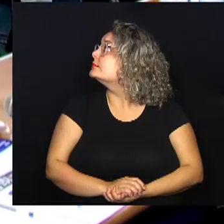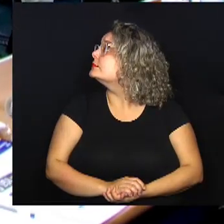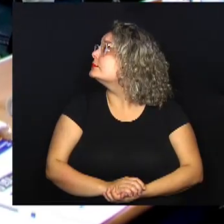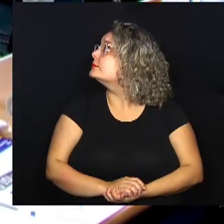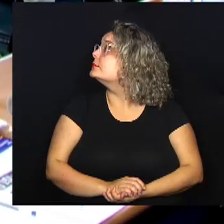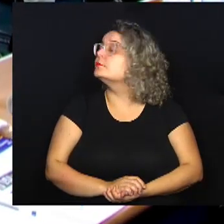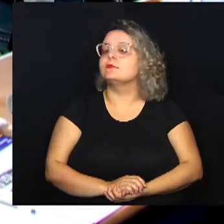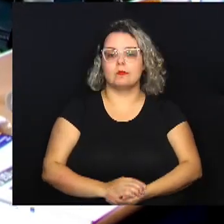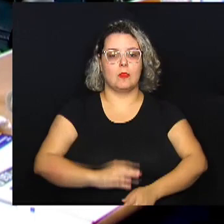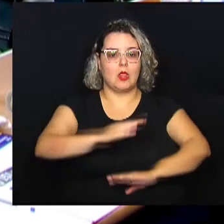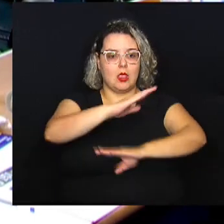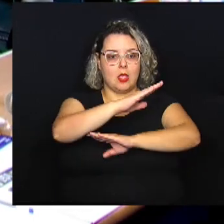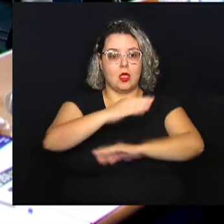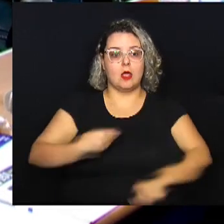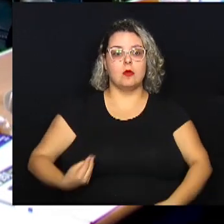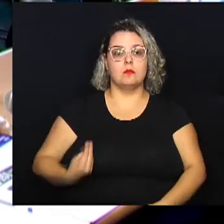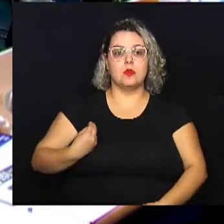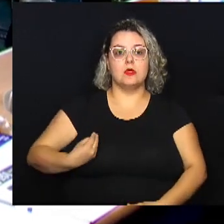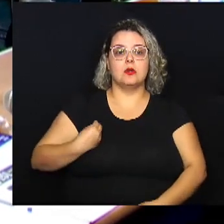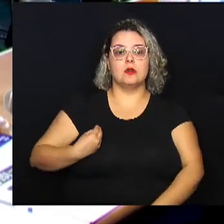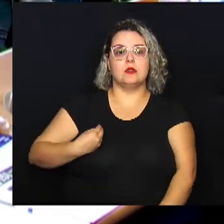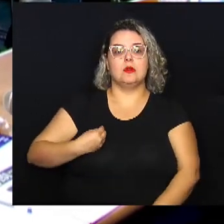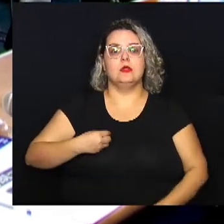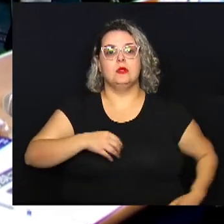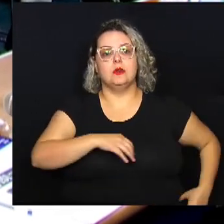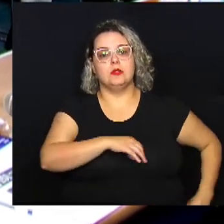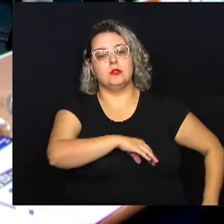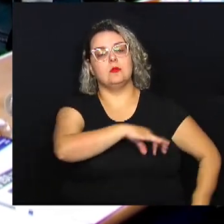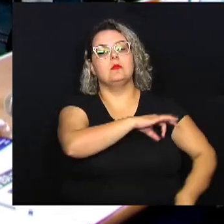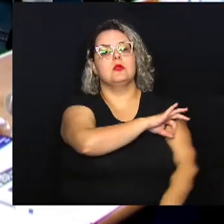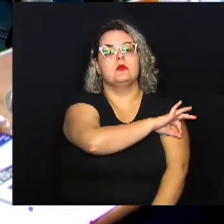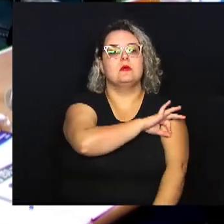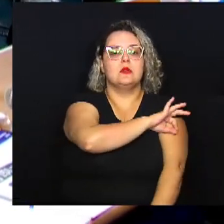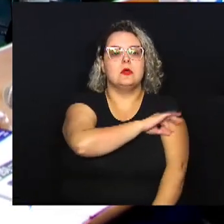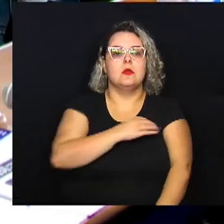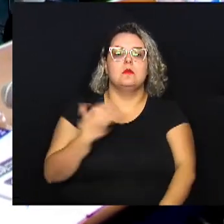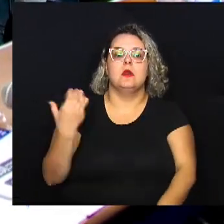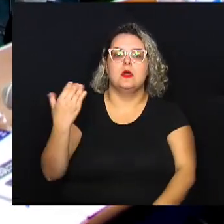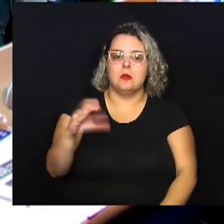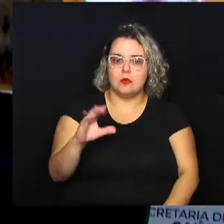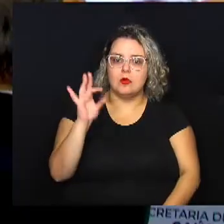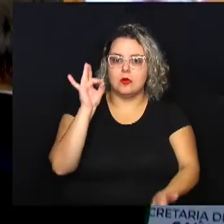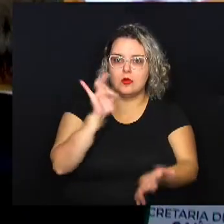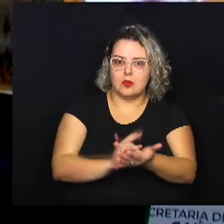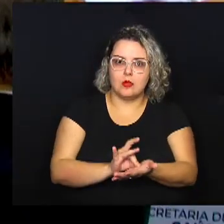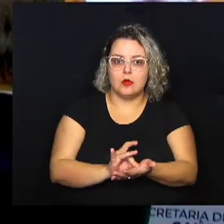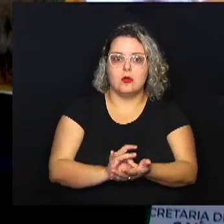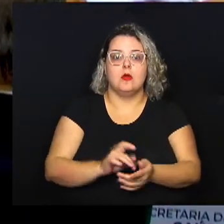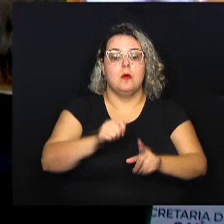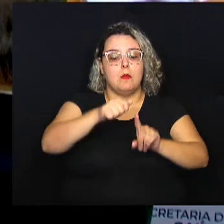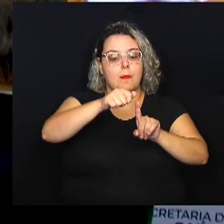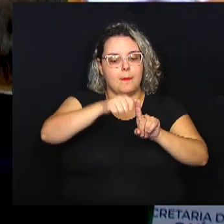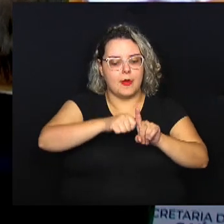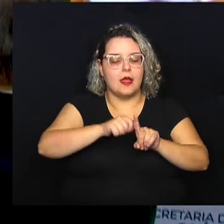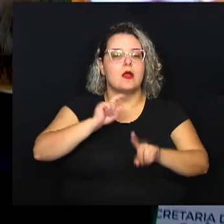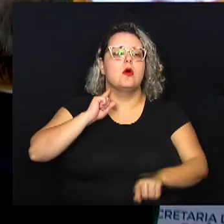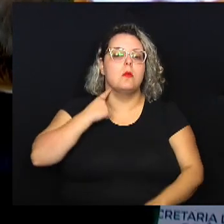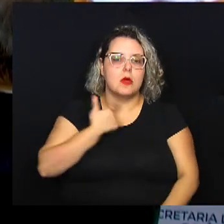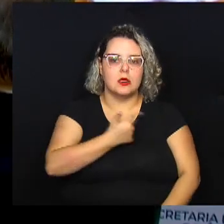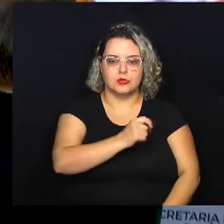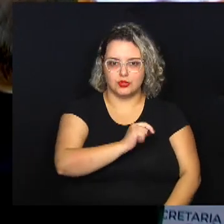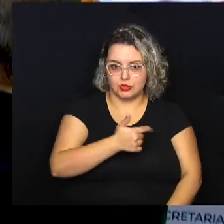A Câmara esteve presente na Prefeitura de Campinas para o lançamento oficial da campanha Maio Amarelo de